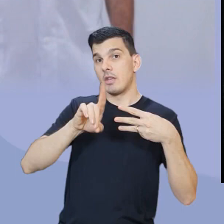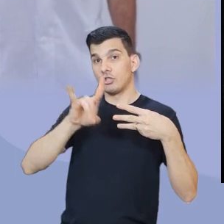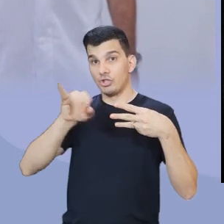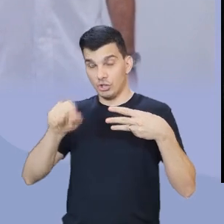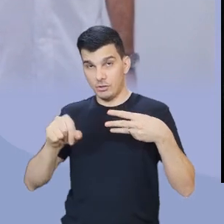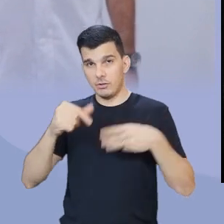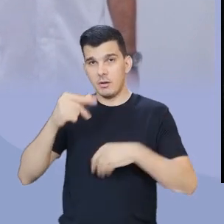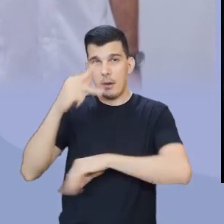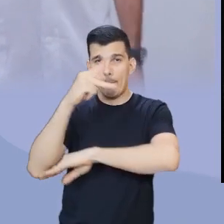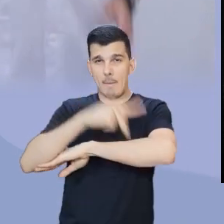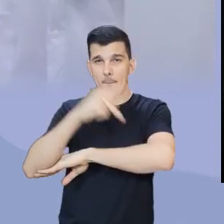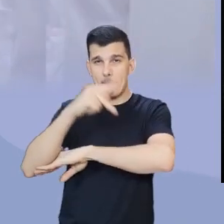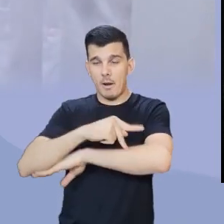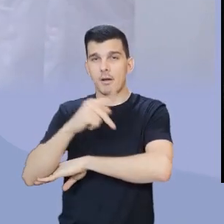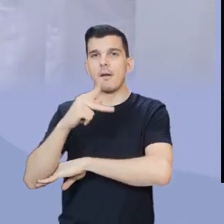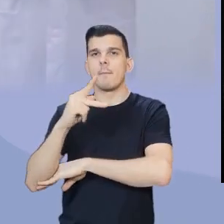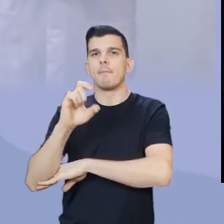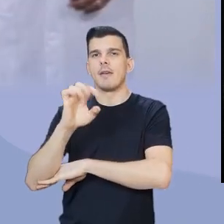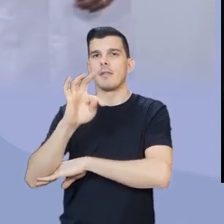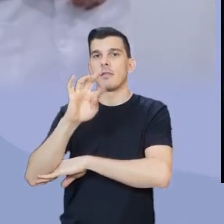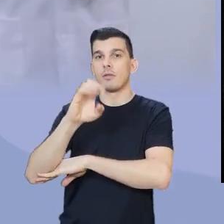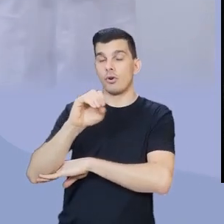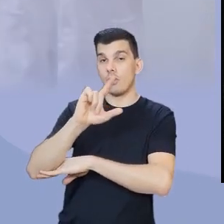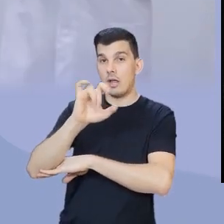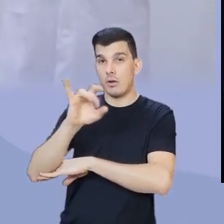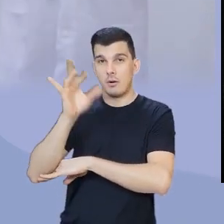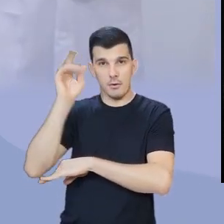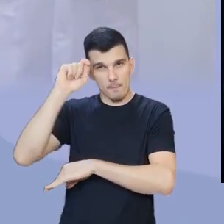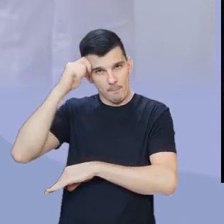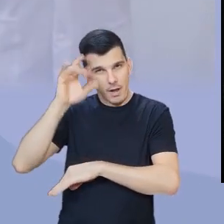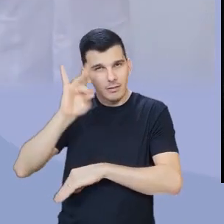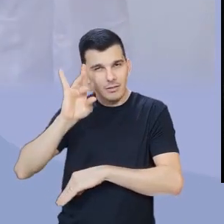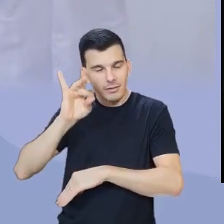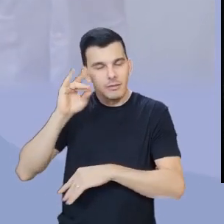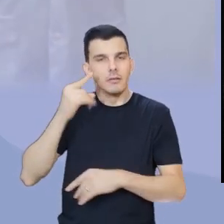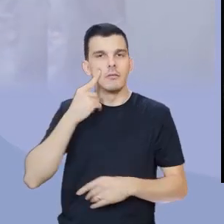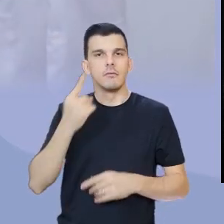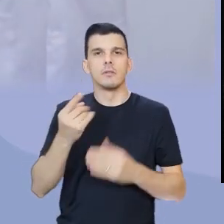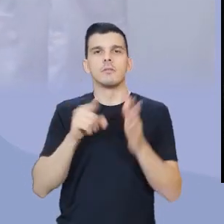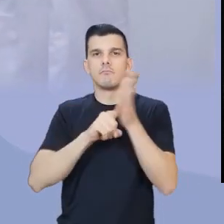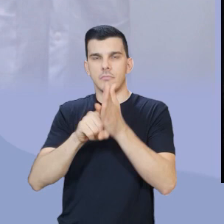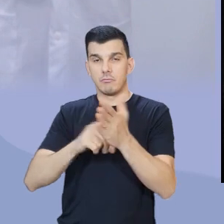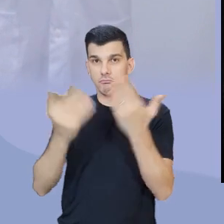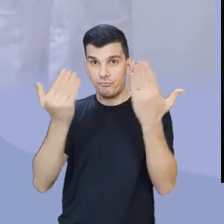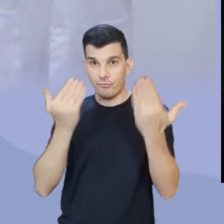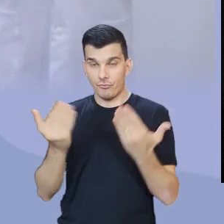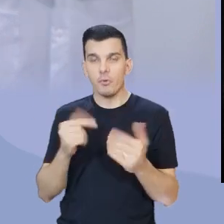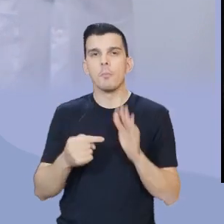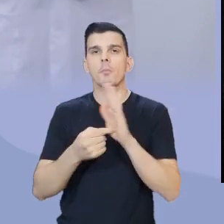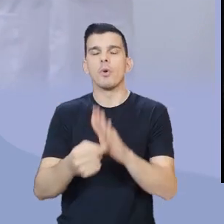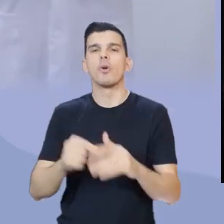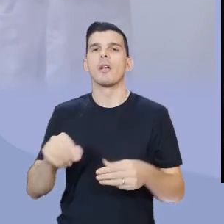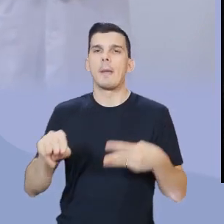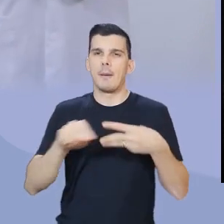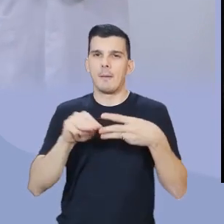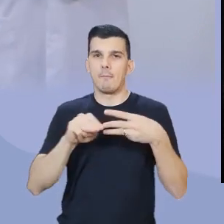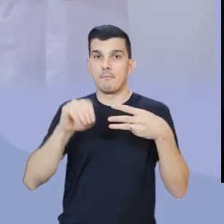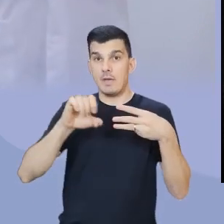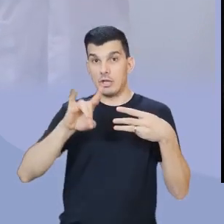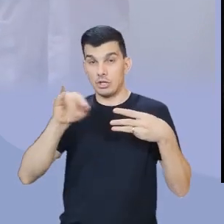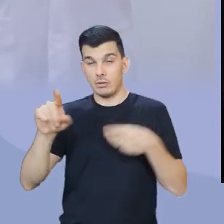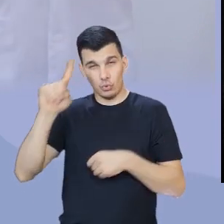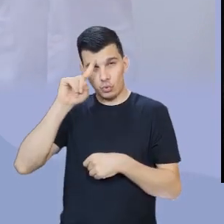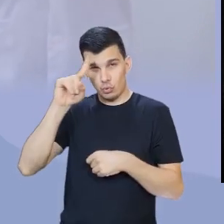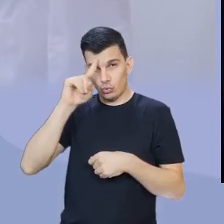em milhão de barris no período 2004 a 2010. Estimativas feitas naquela época indicavam que a média de produção diária